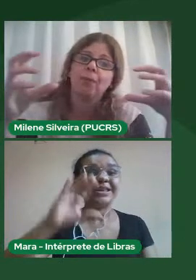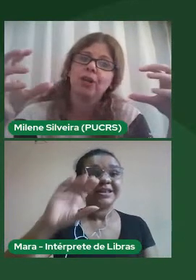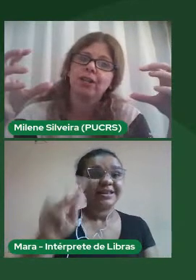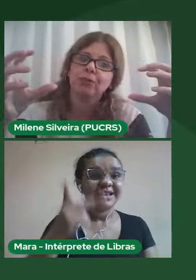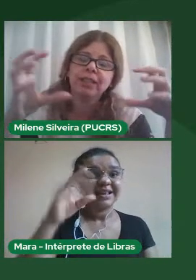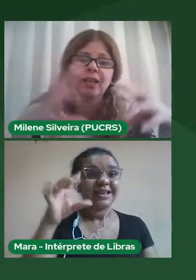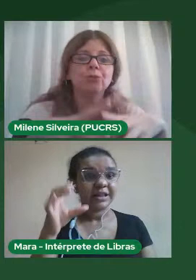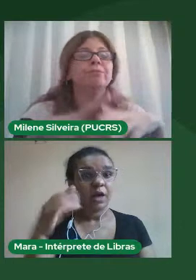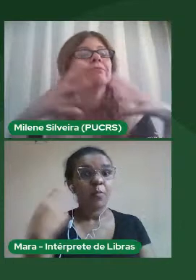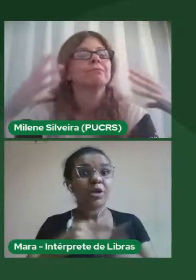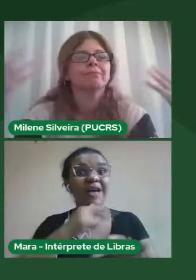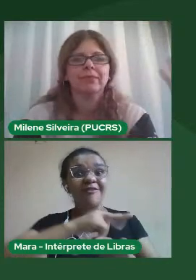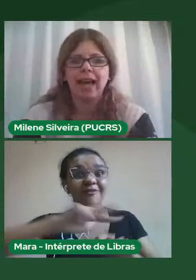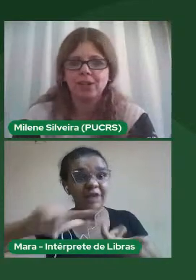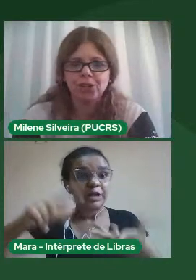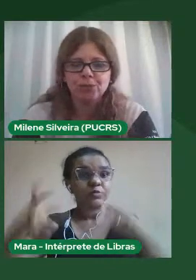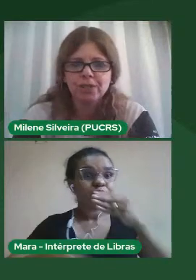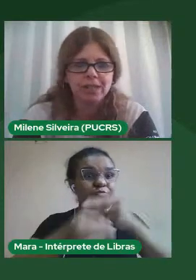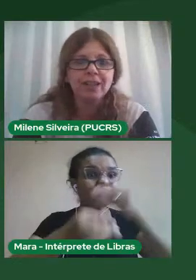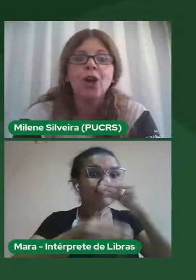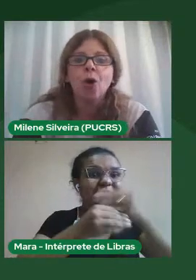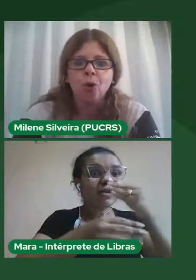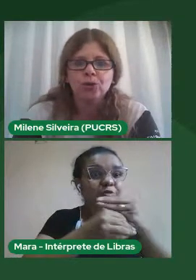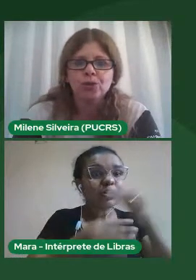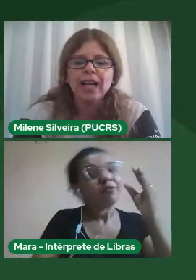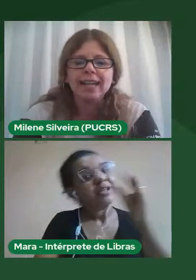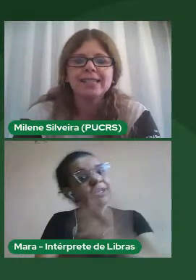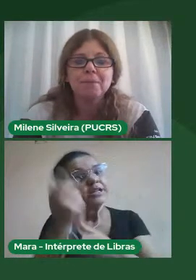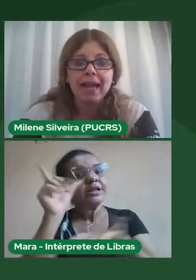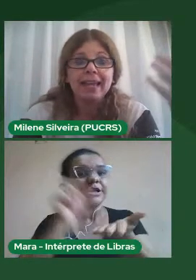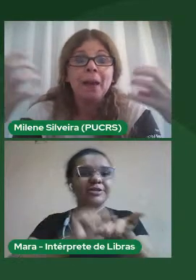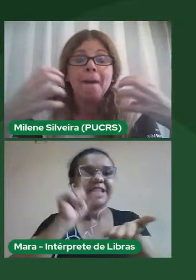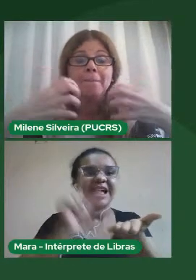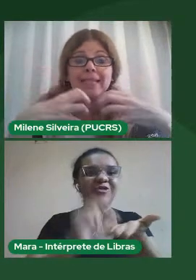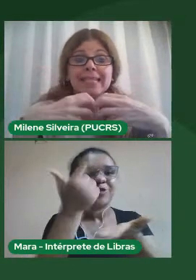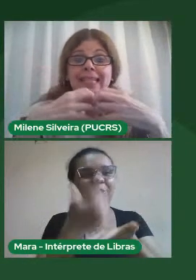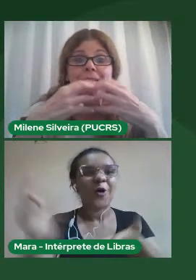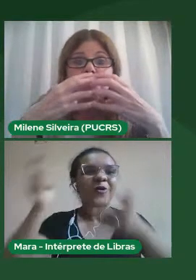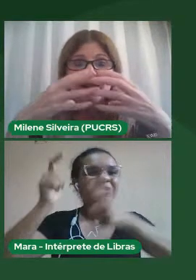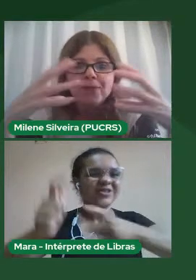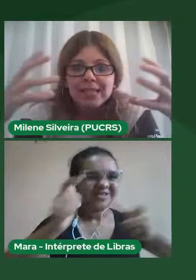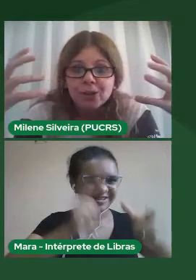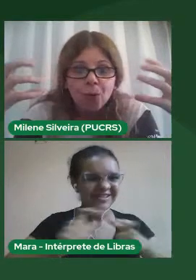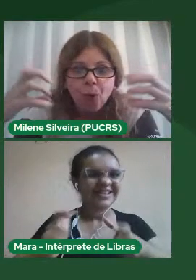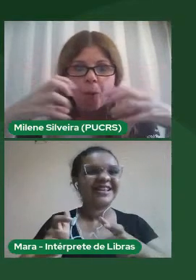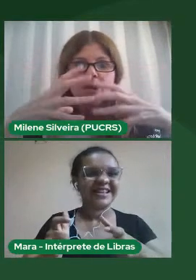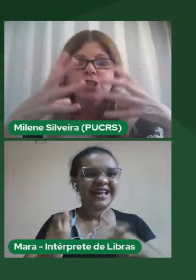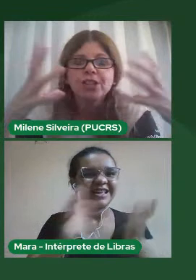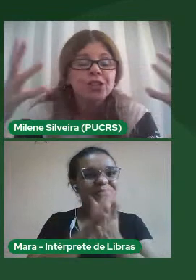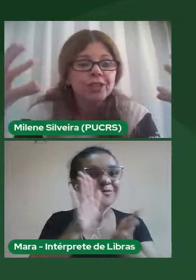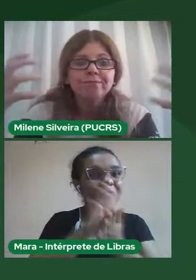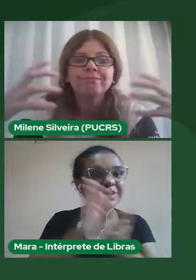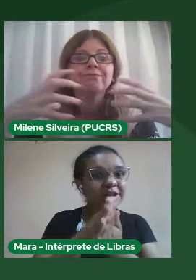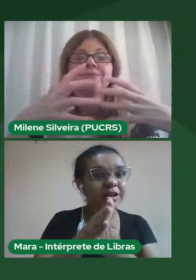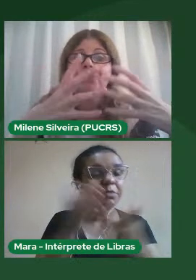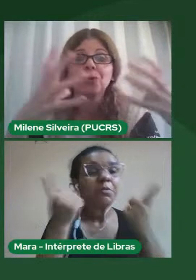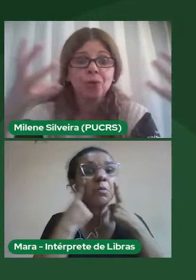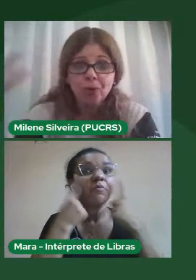acabo colaborando e tendo artigos em outros lugares também. Mas, assim, para ver assim, como a